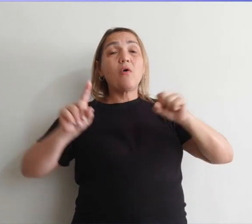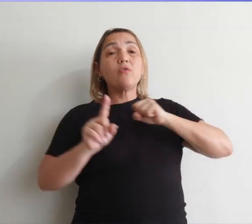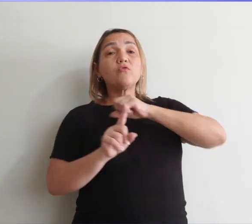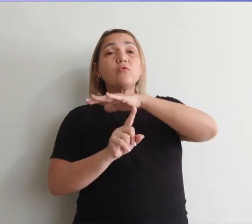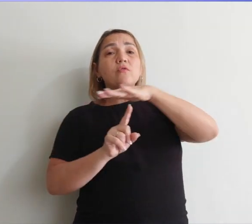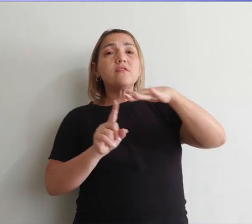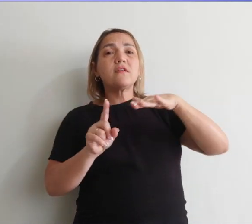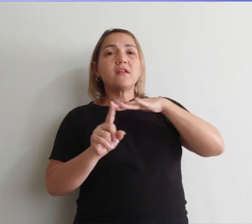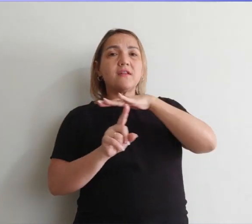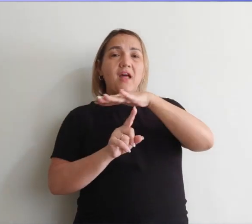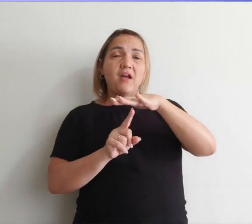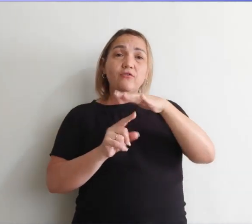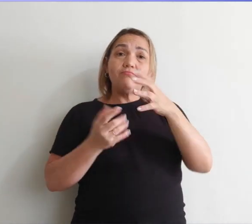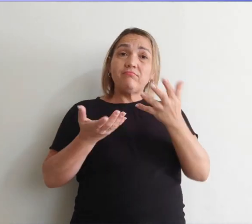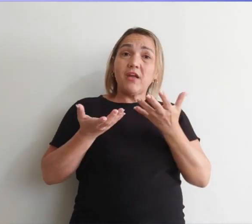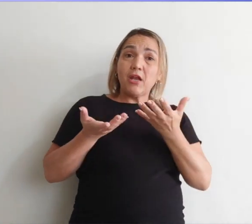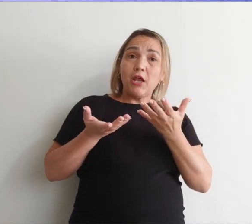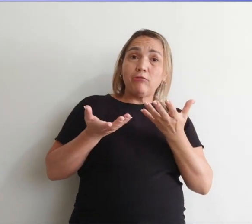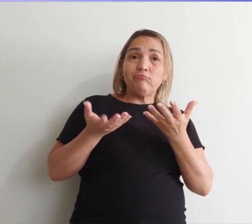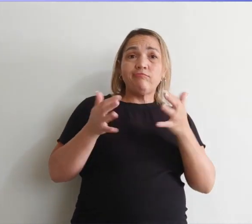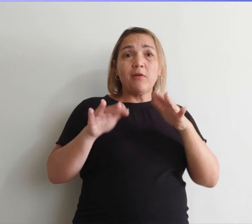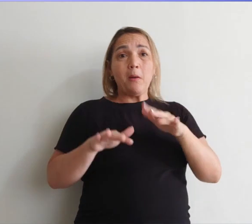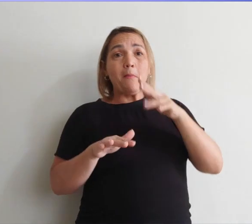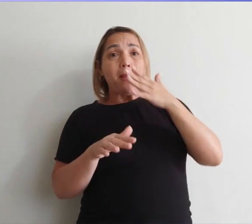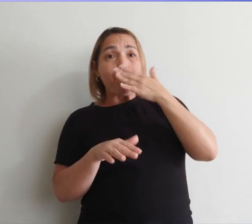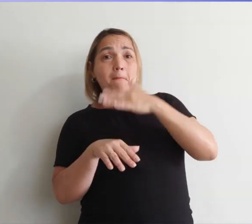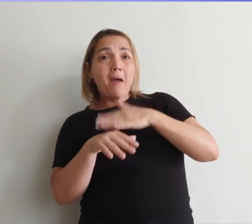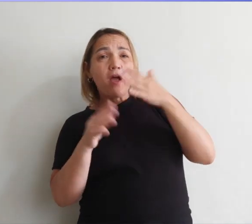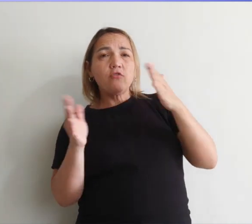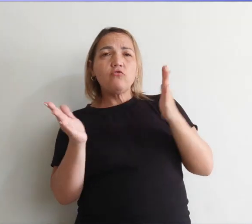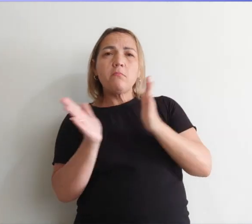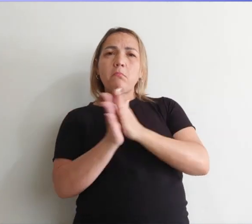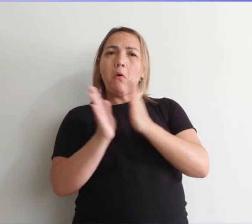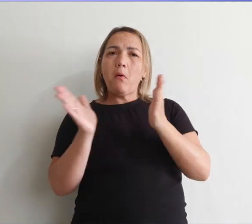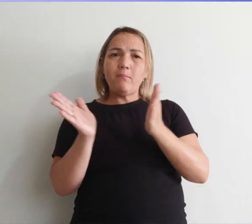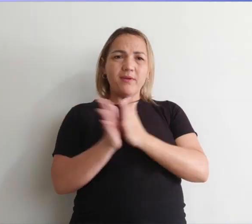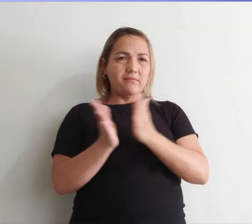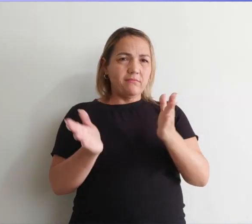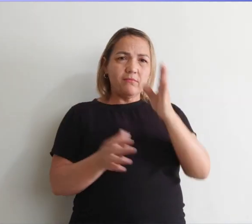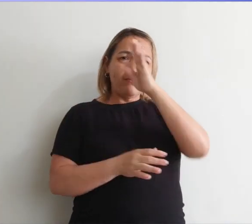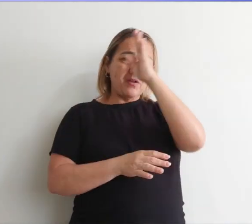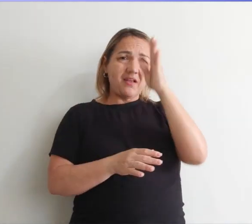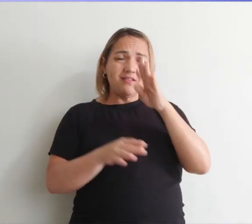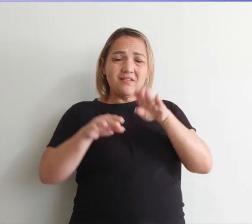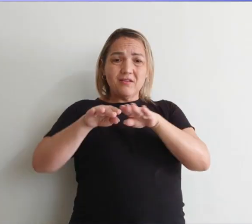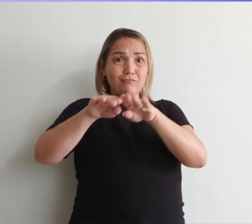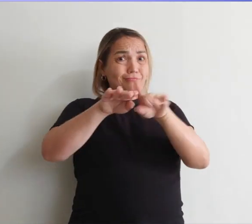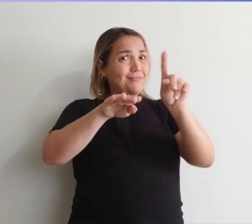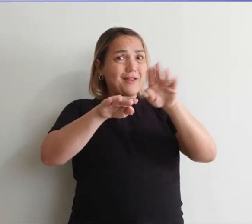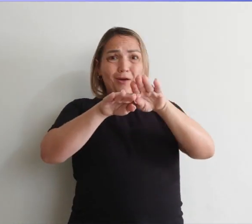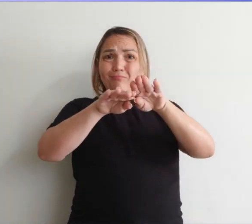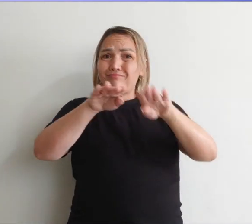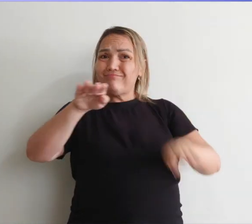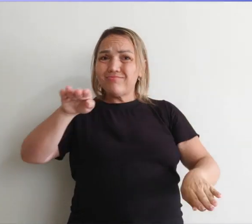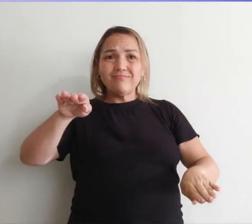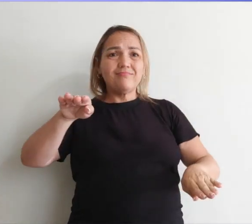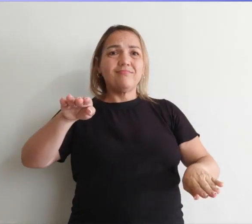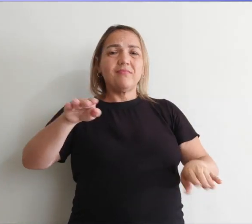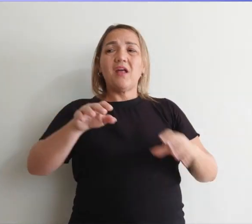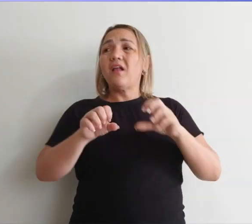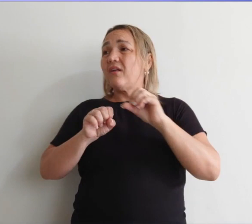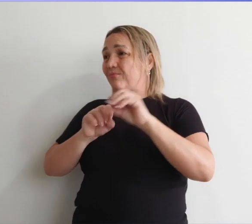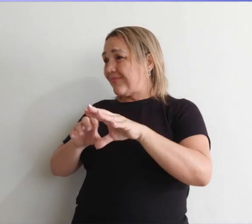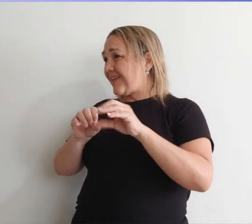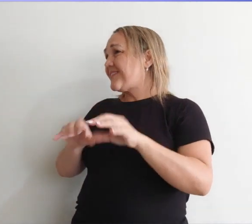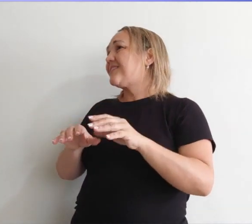ela, queiram ou não, ela ficou mais pobre, pelo menos no Brasil. A desigualdade aumentou Educação por muito.